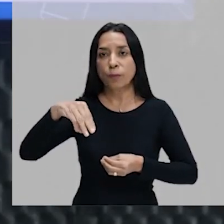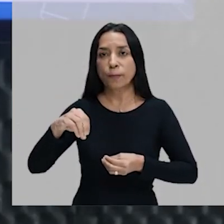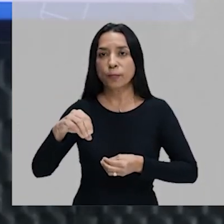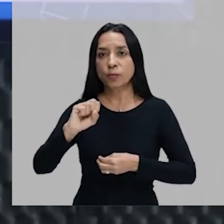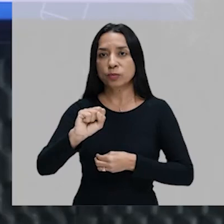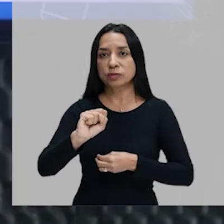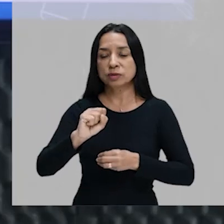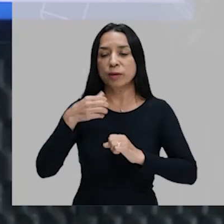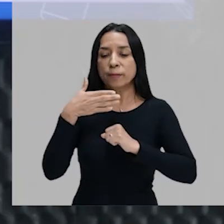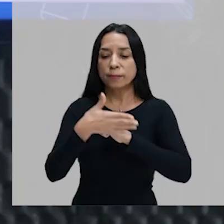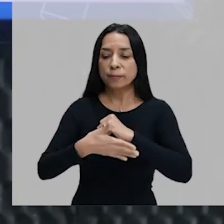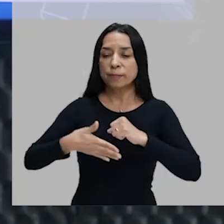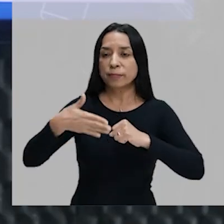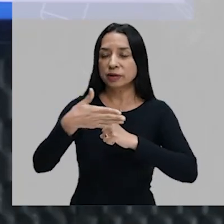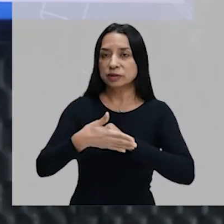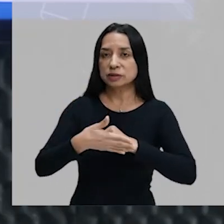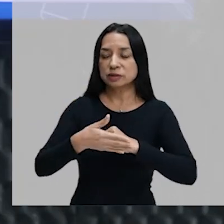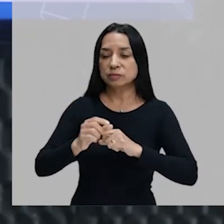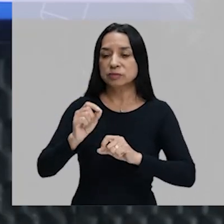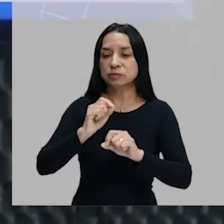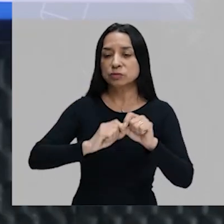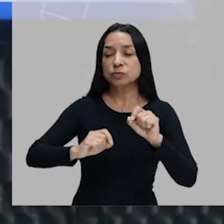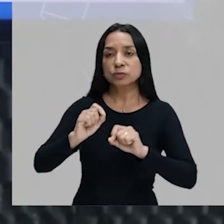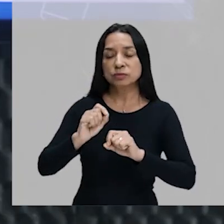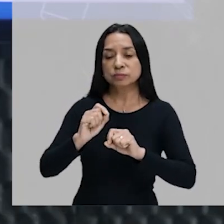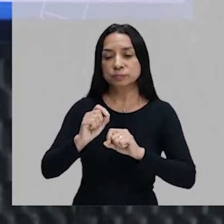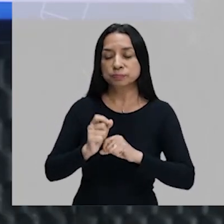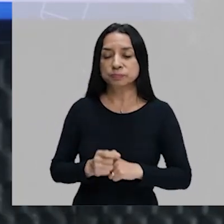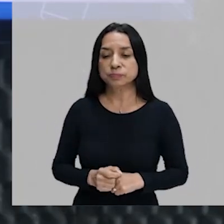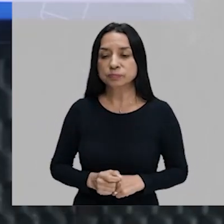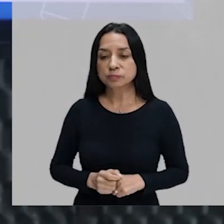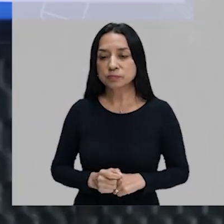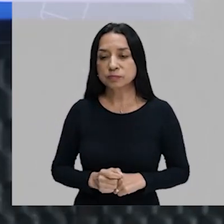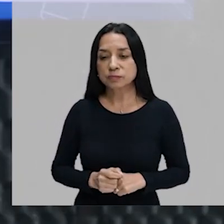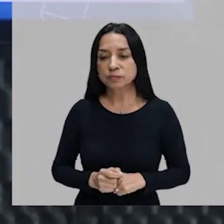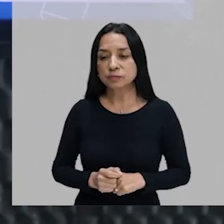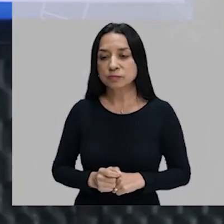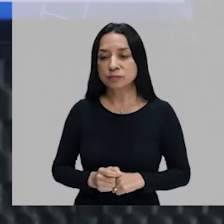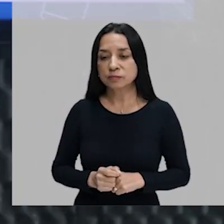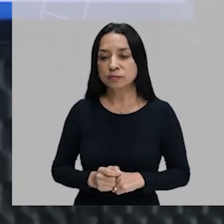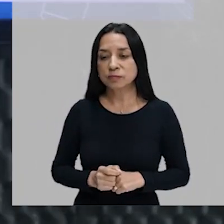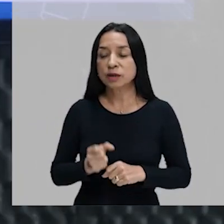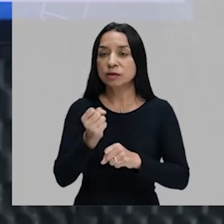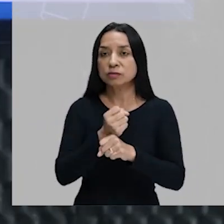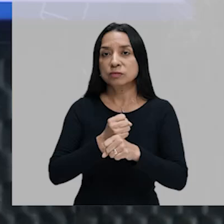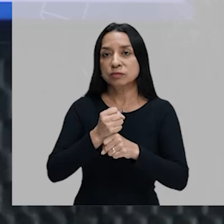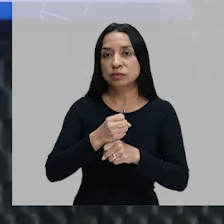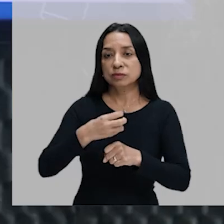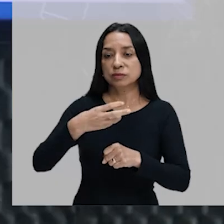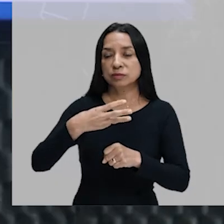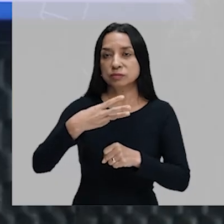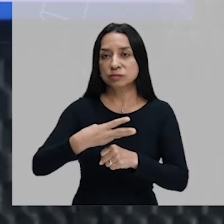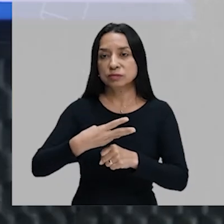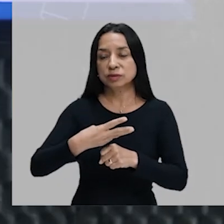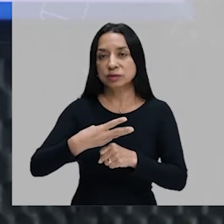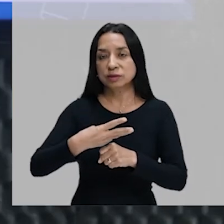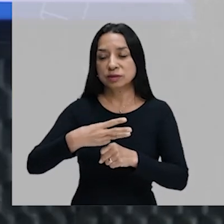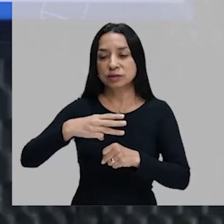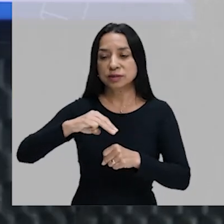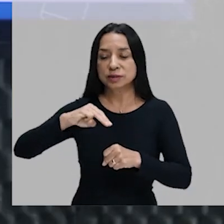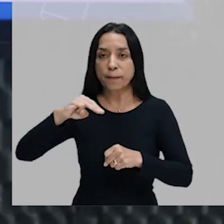Basicamente, o tribalismo dos nomos. Por volta aí de 3000